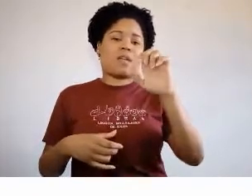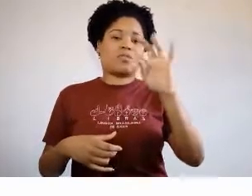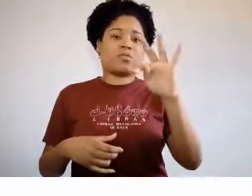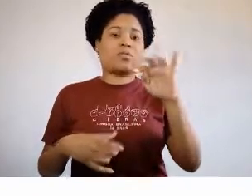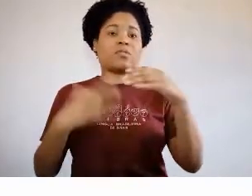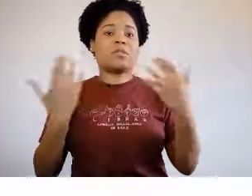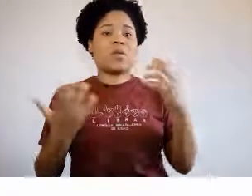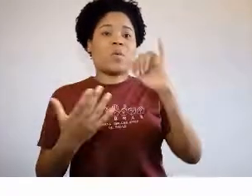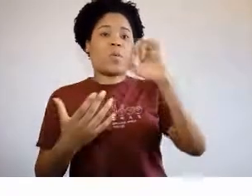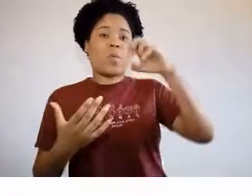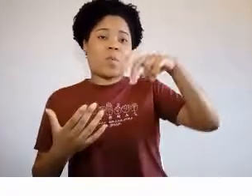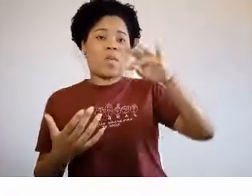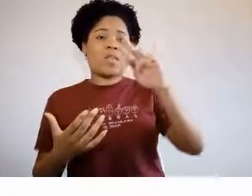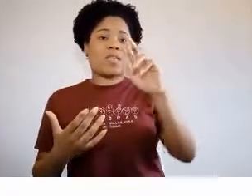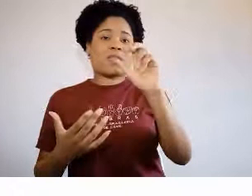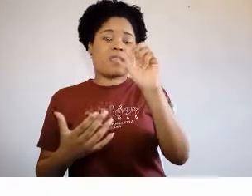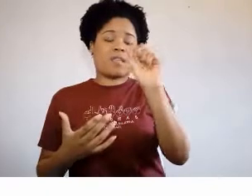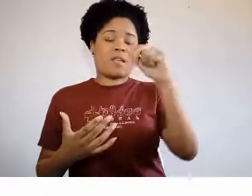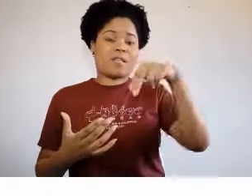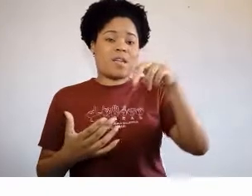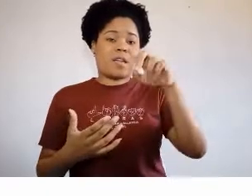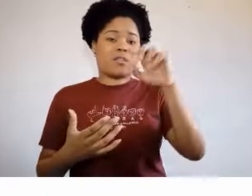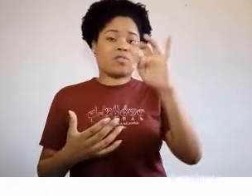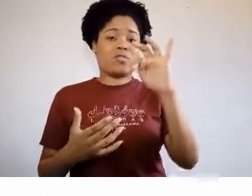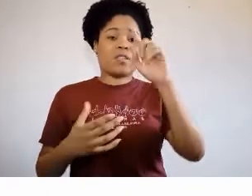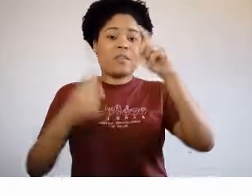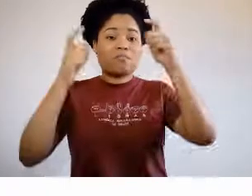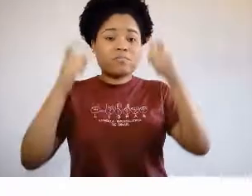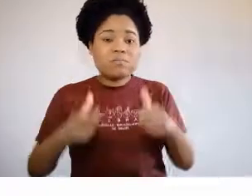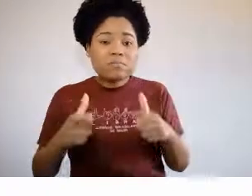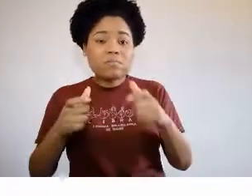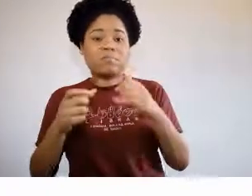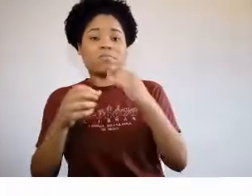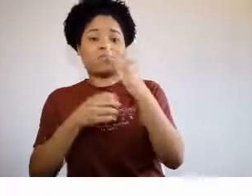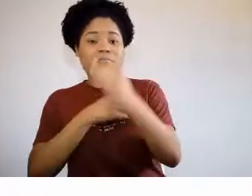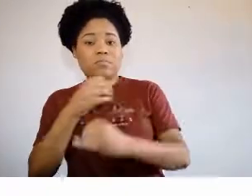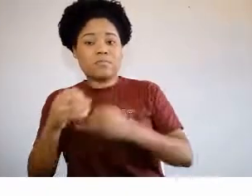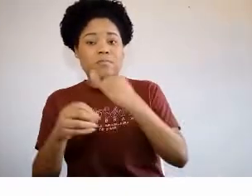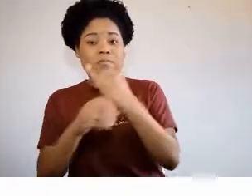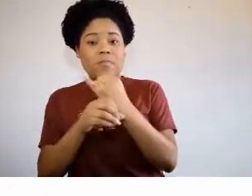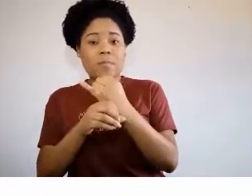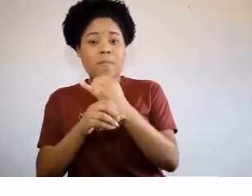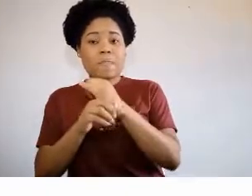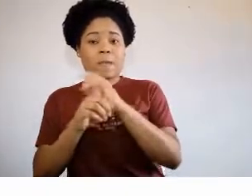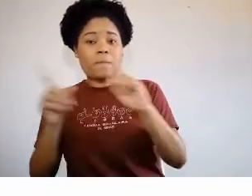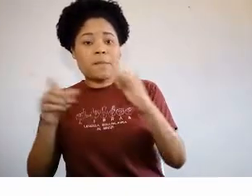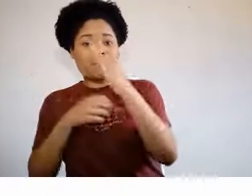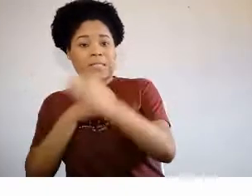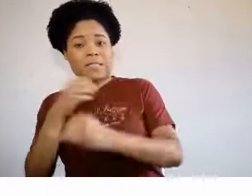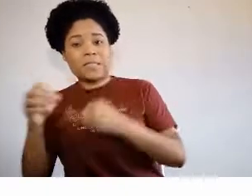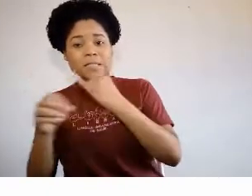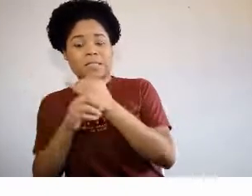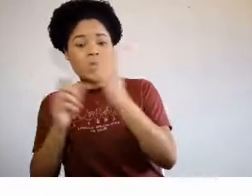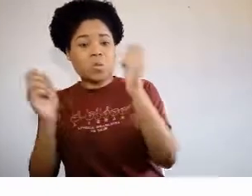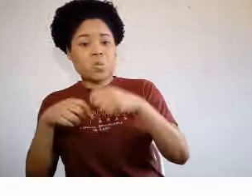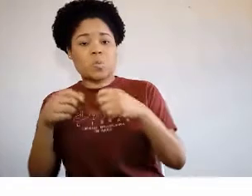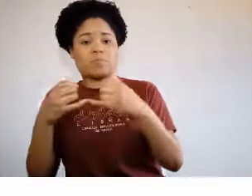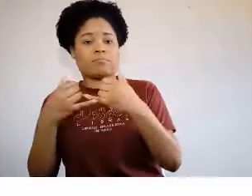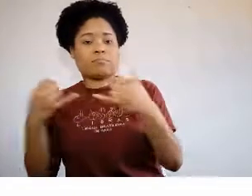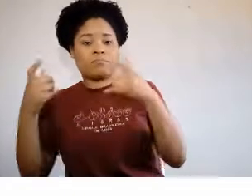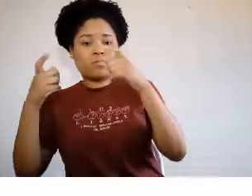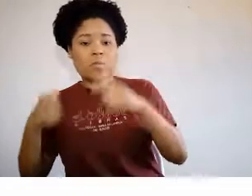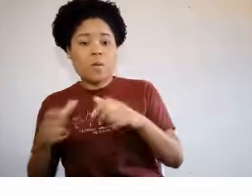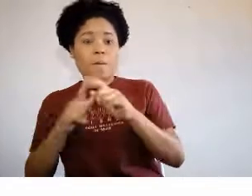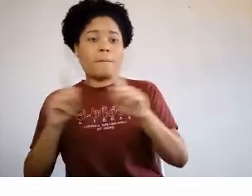Então, olha, intranet é uma rede local com acesso à internet. Da internet eu não consigo acessar a rede